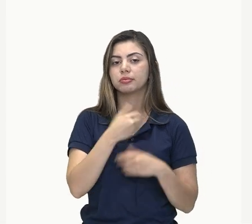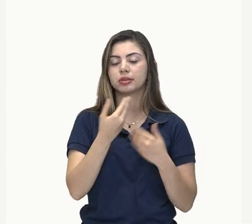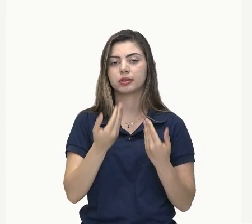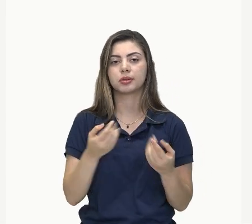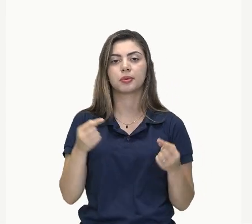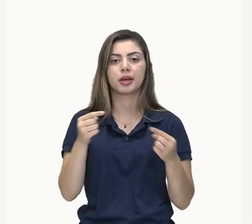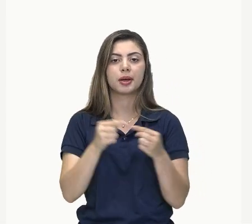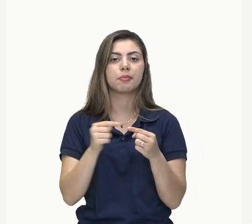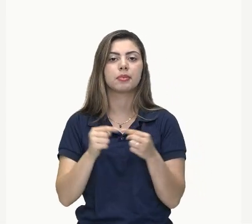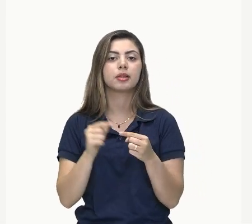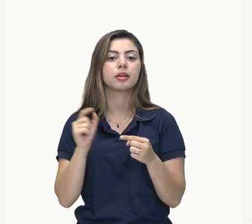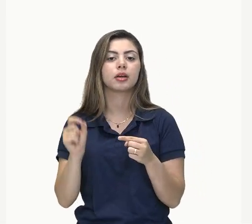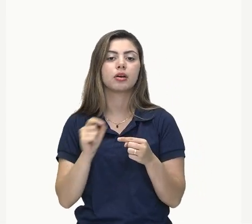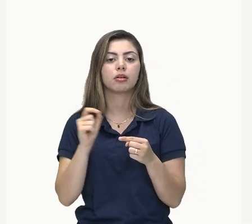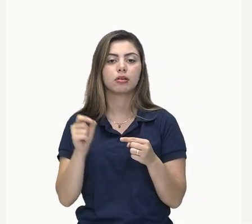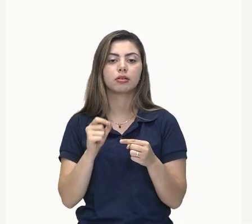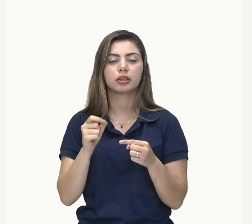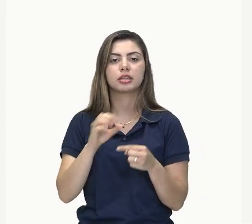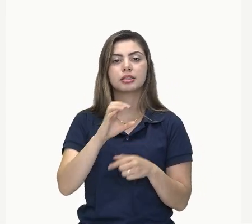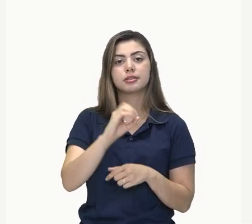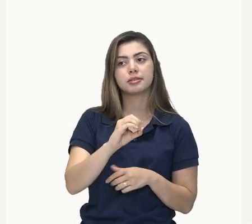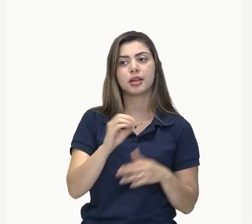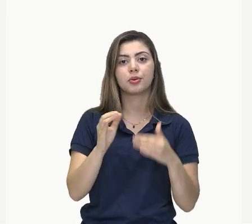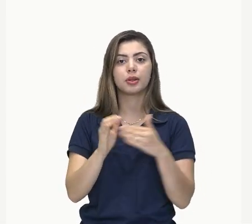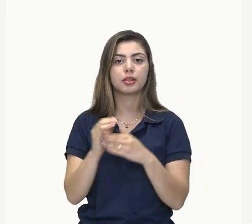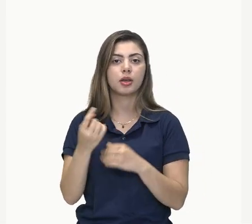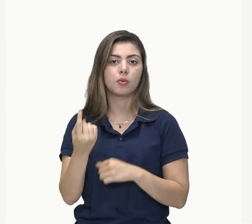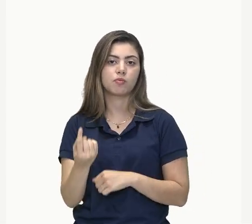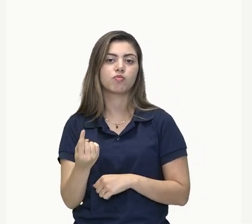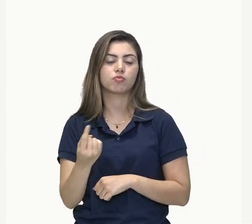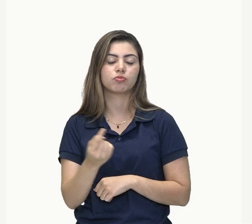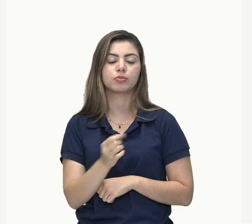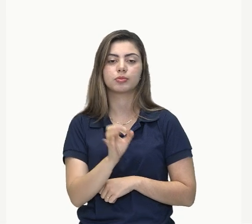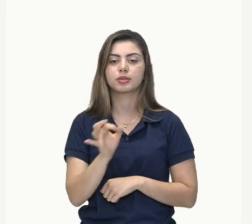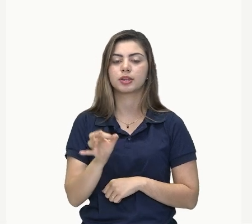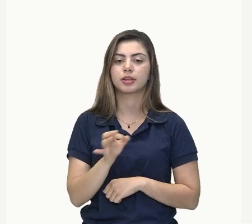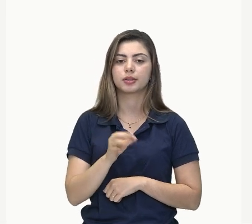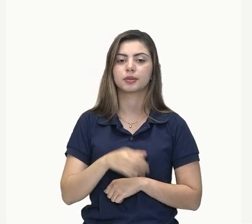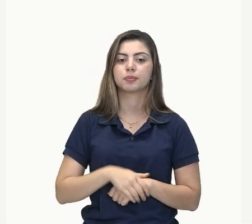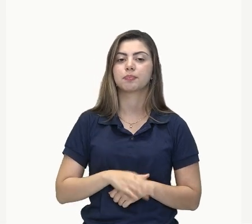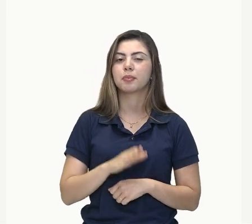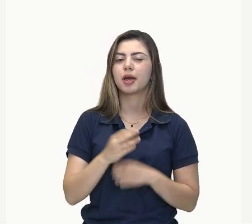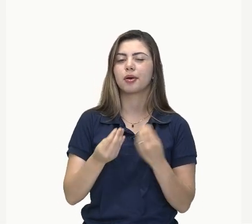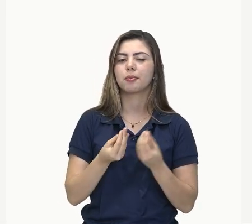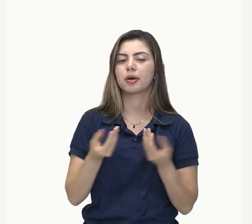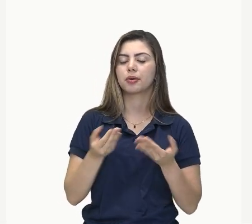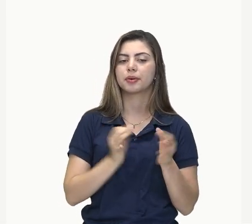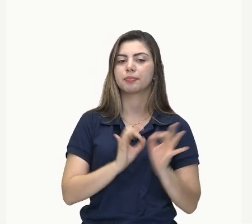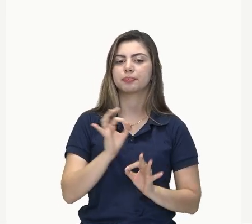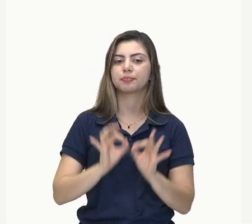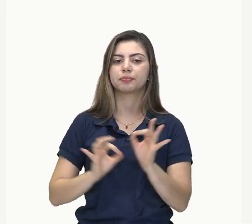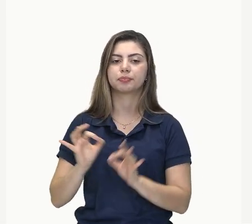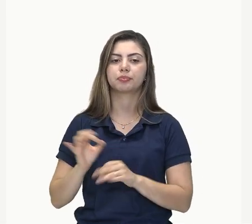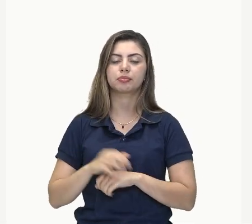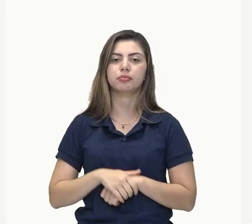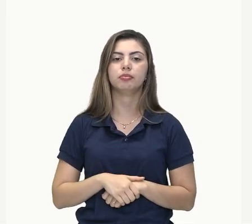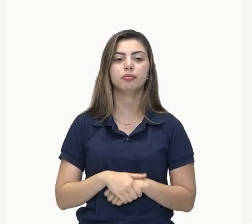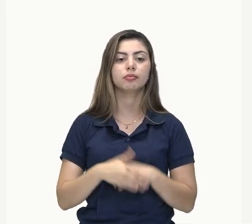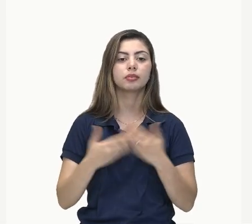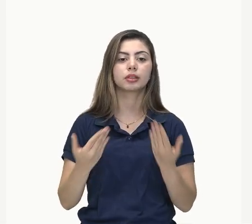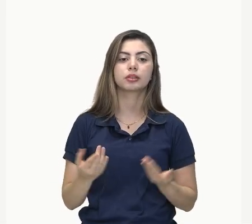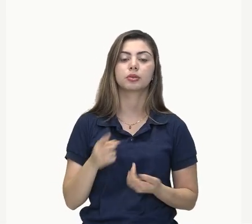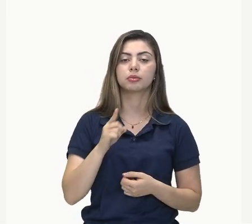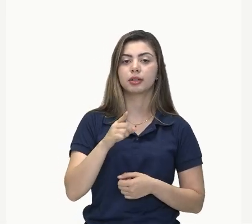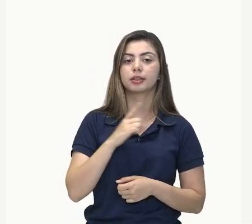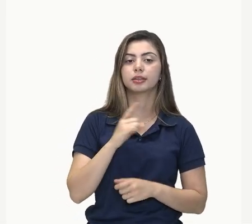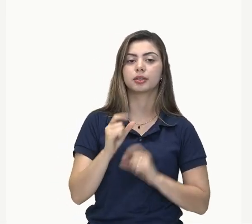compreendido entre 0 e 1. Tá? Vamos escrever isso aqui. Ó. É um valor que